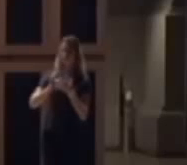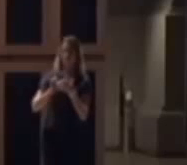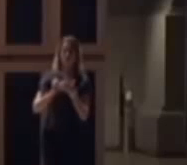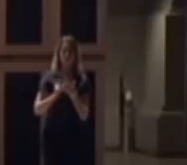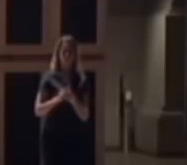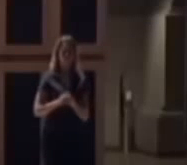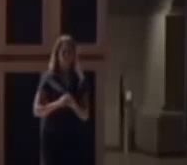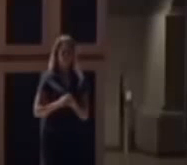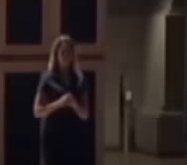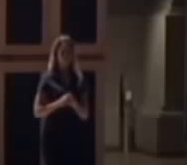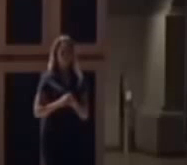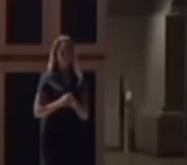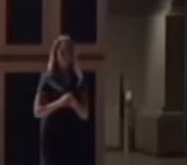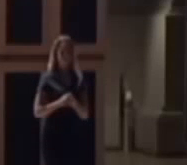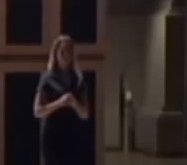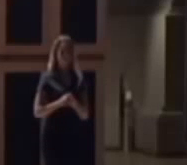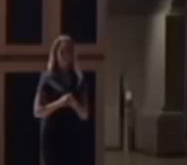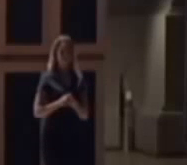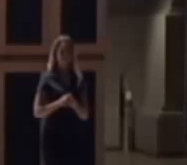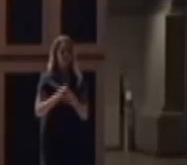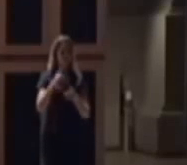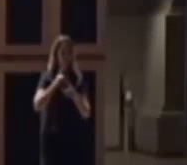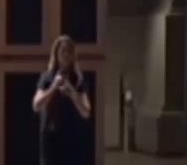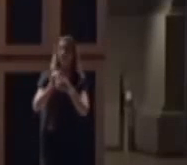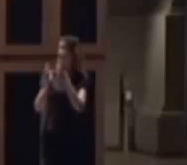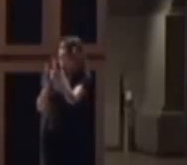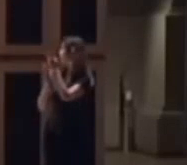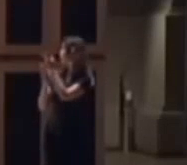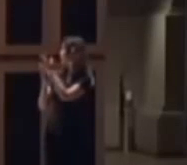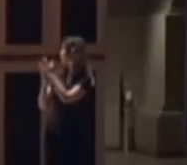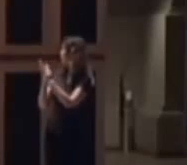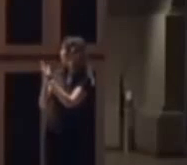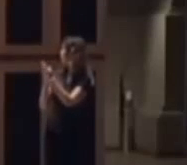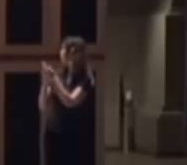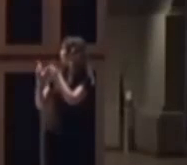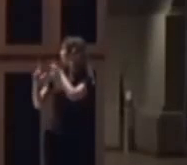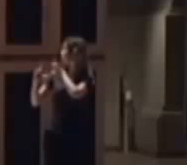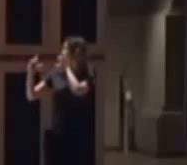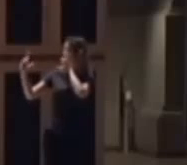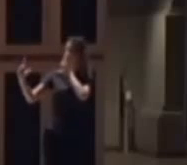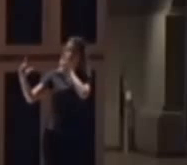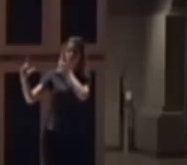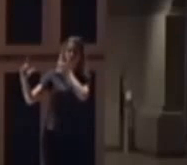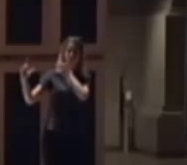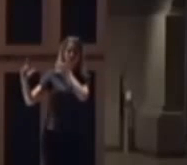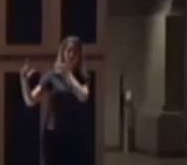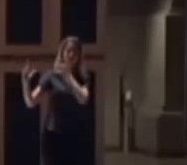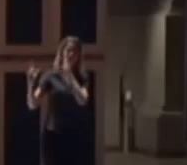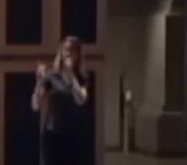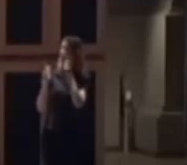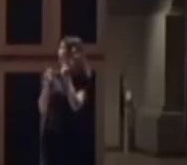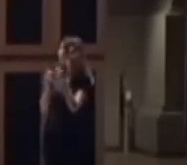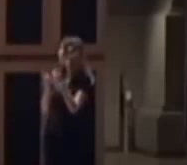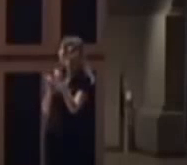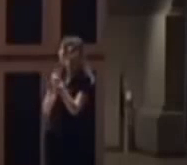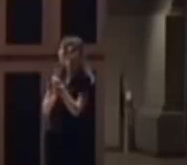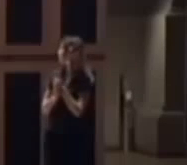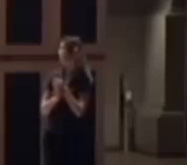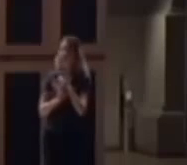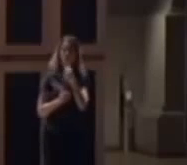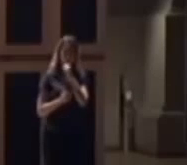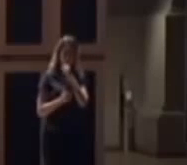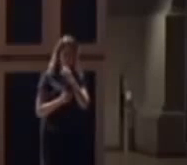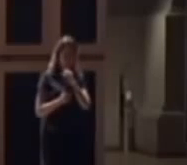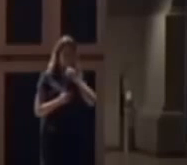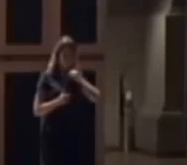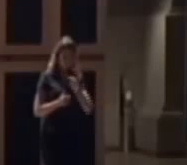tem um desenho do que são os termos de parceria esse ano, eles movimentam quase R$70 mil, são 5 termos